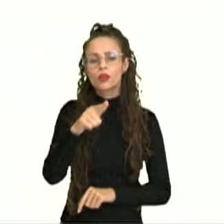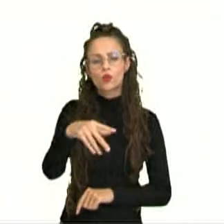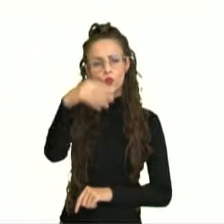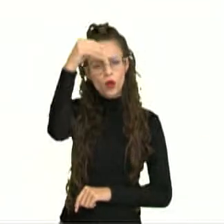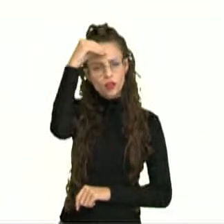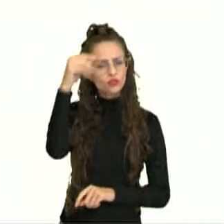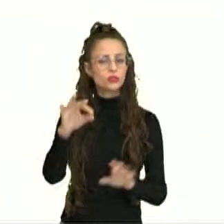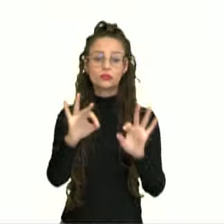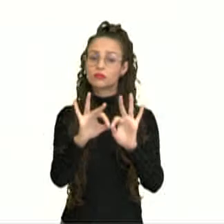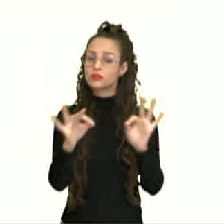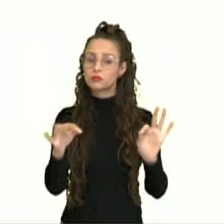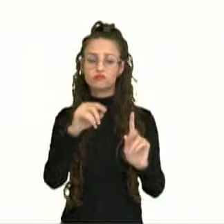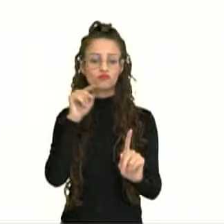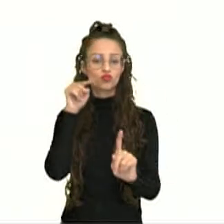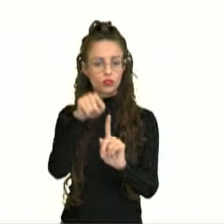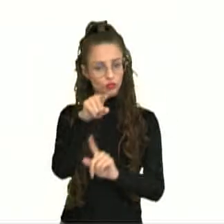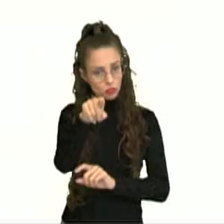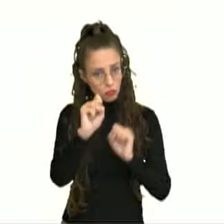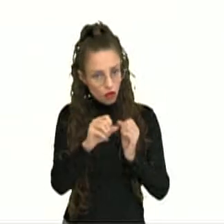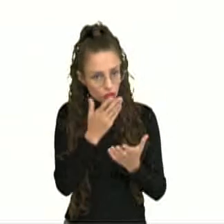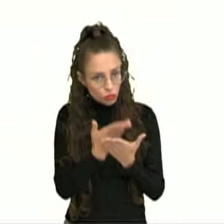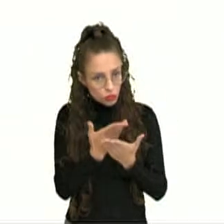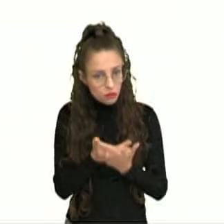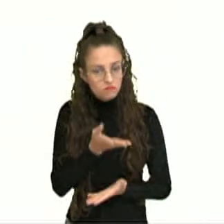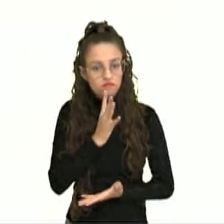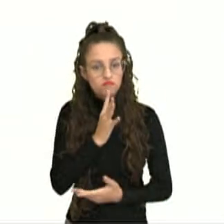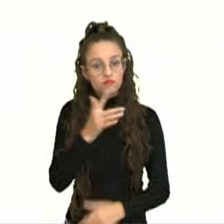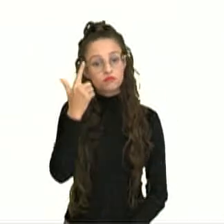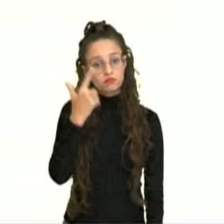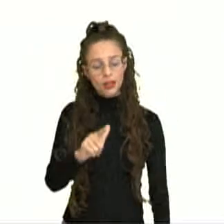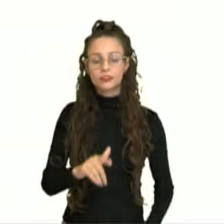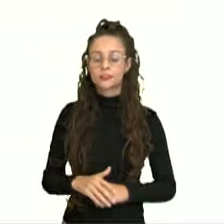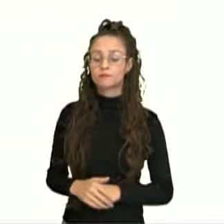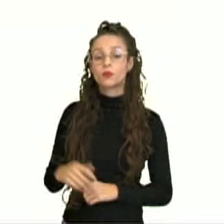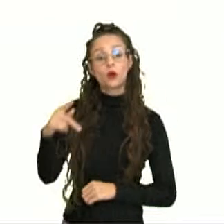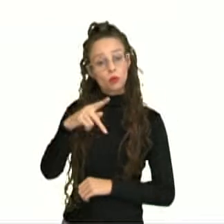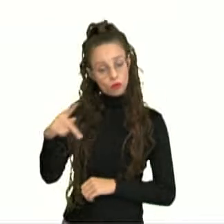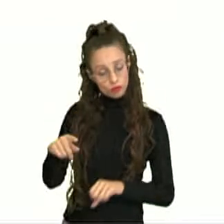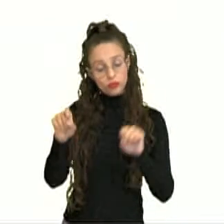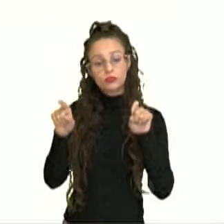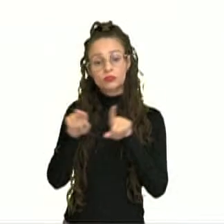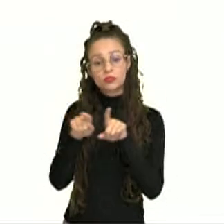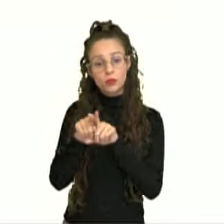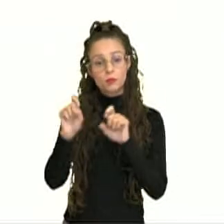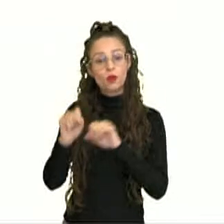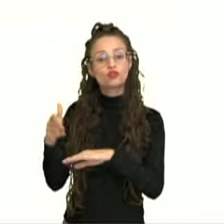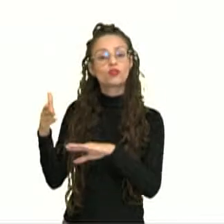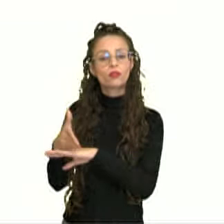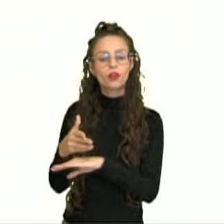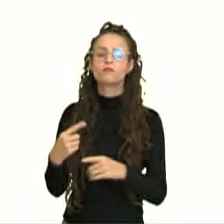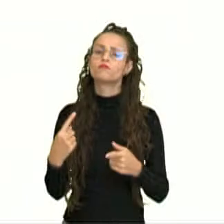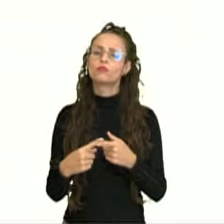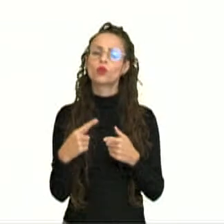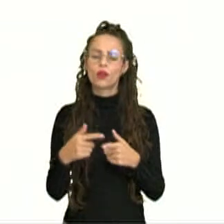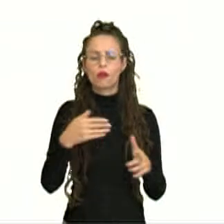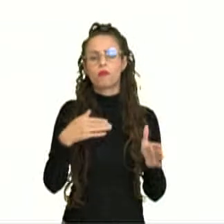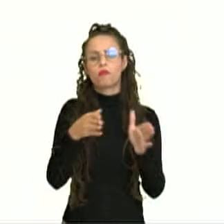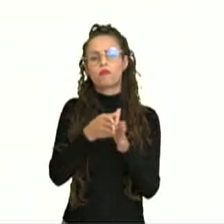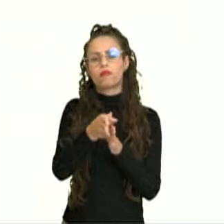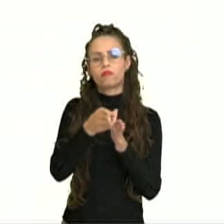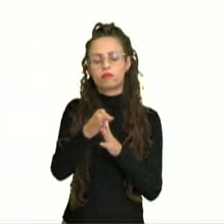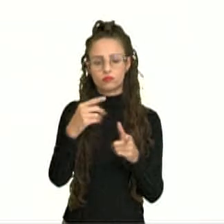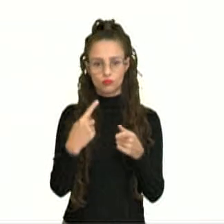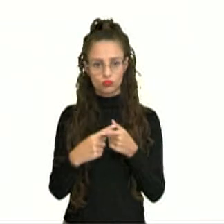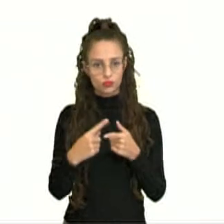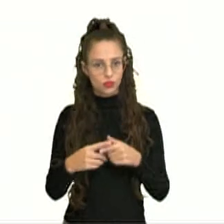então você pode estudar e conhecer mais. Professores, podem acessar, vindo recurso. Por que eu estou orientando isso? Porque,